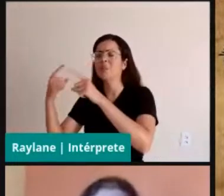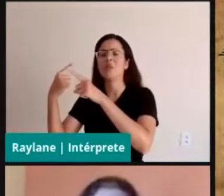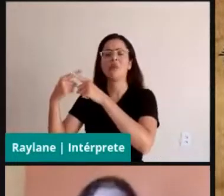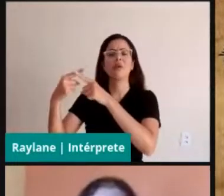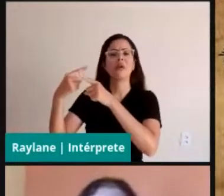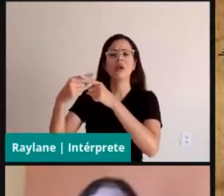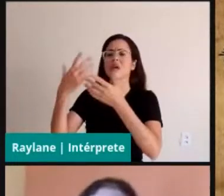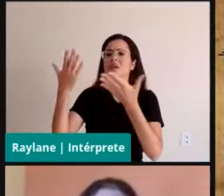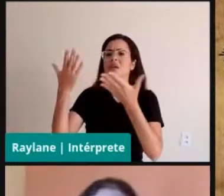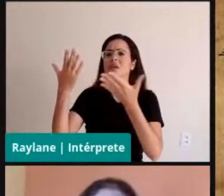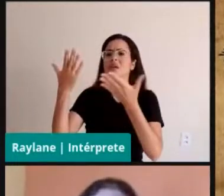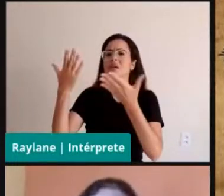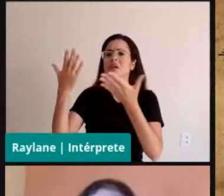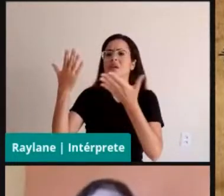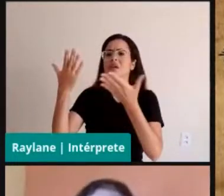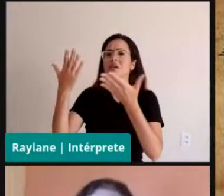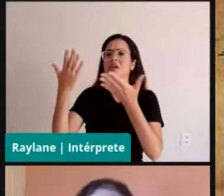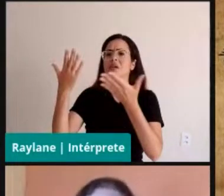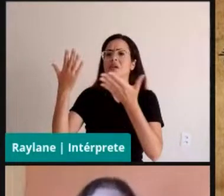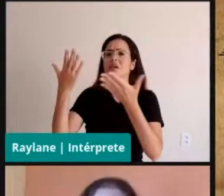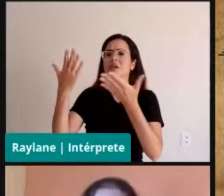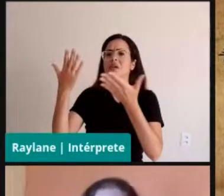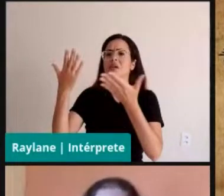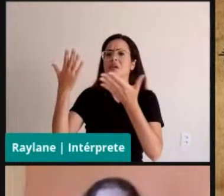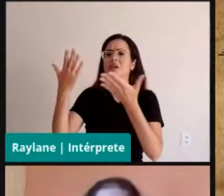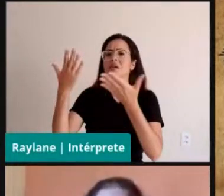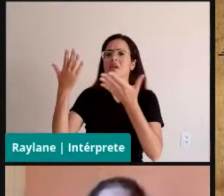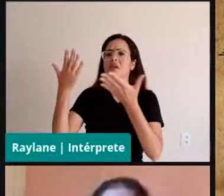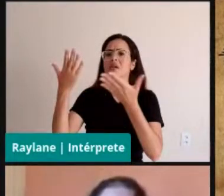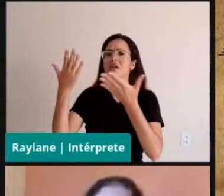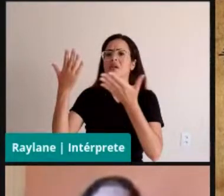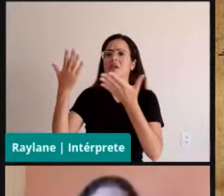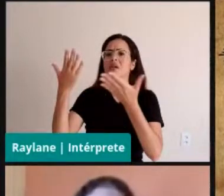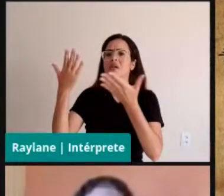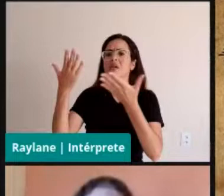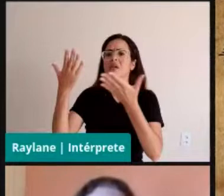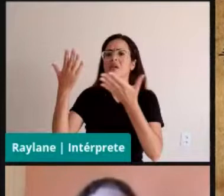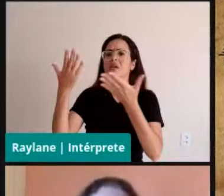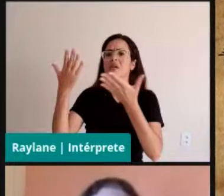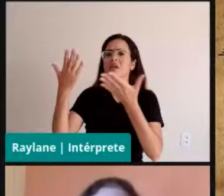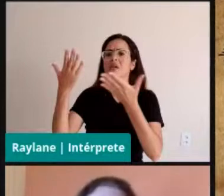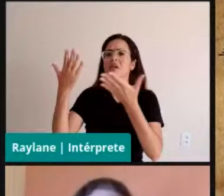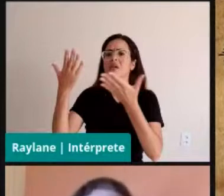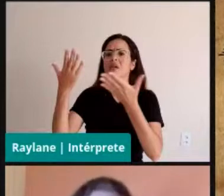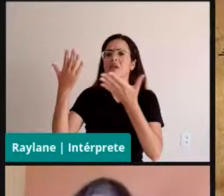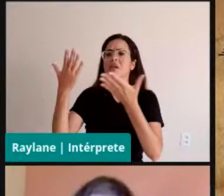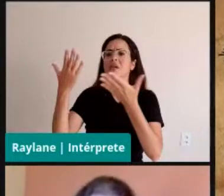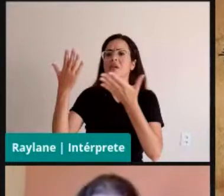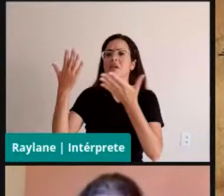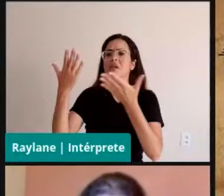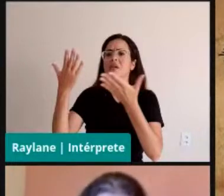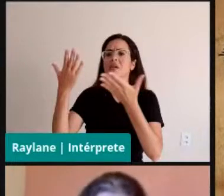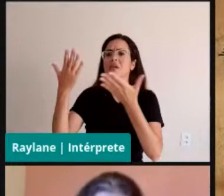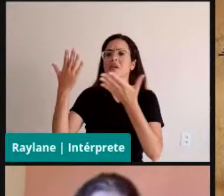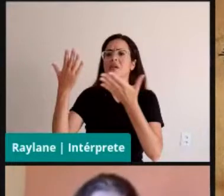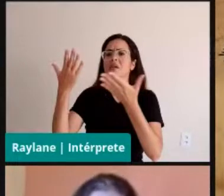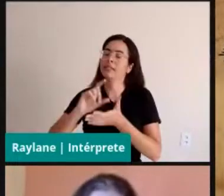de aplicação, dependendo, é claro, de qual o cenário escolhido, e tudo é concordado antes de se jogar.